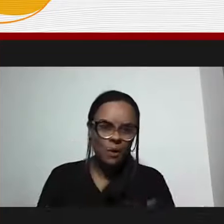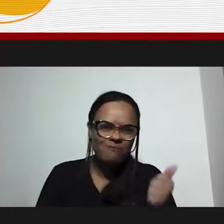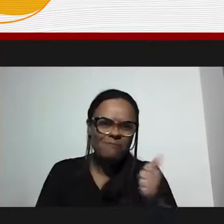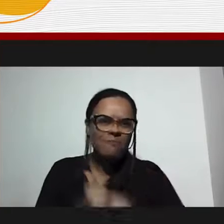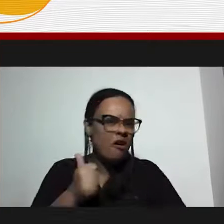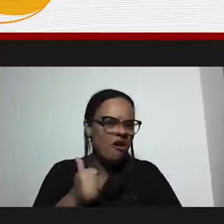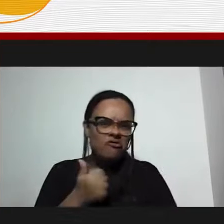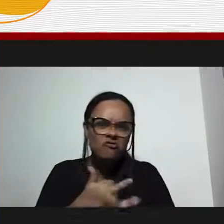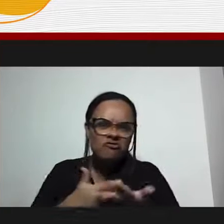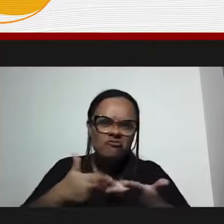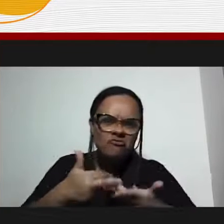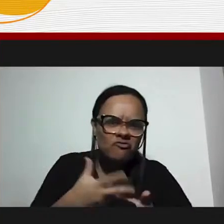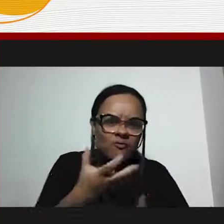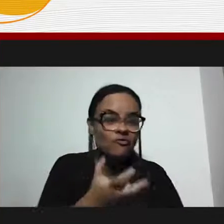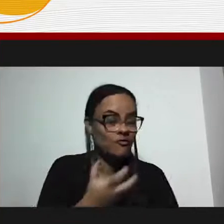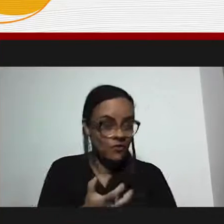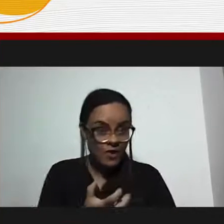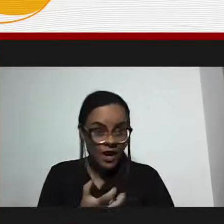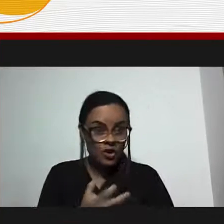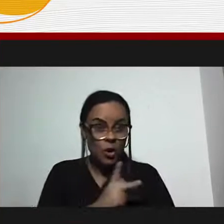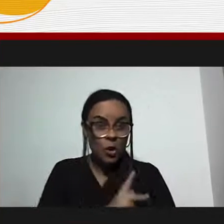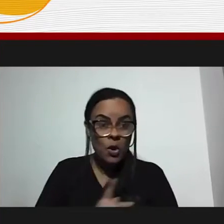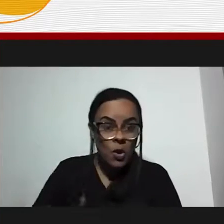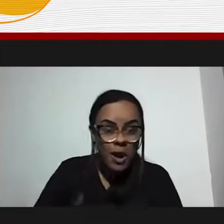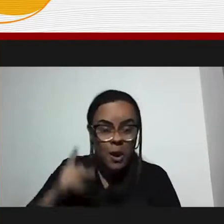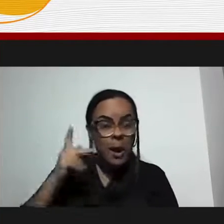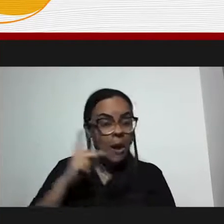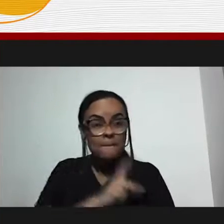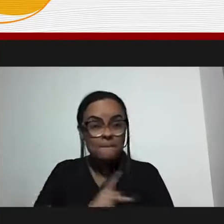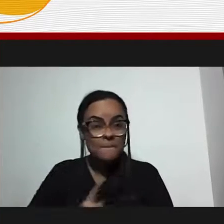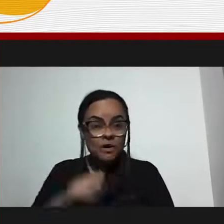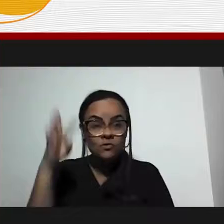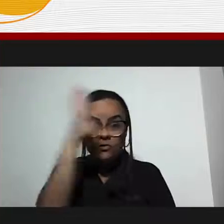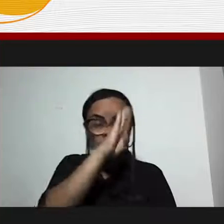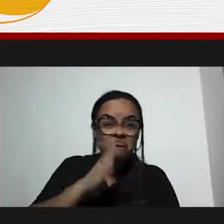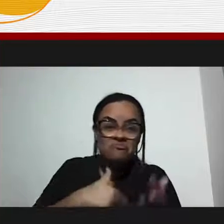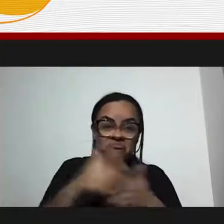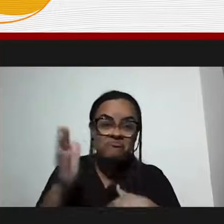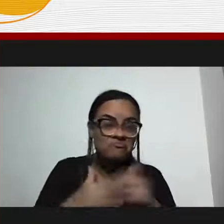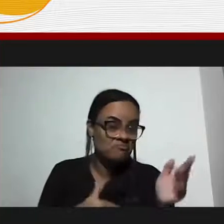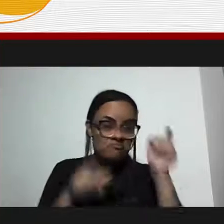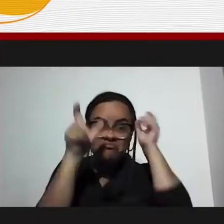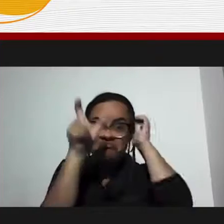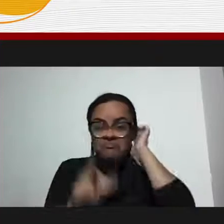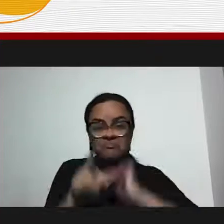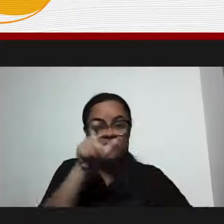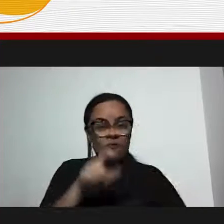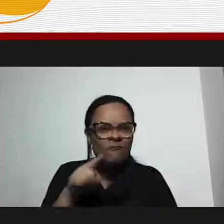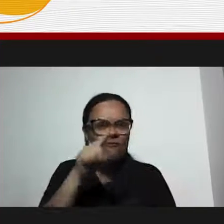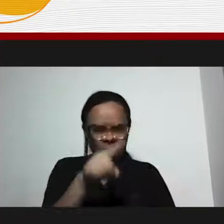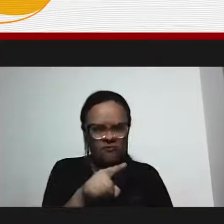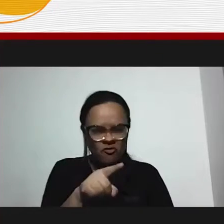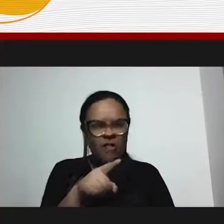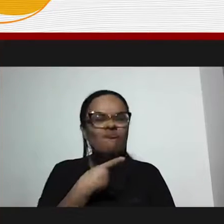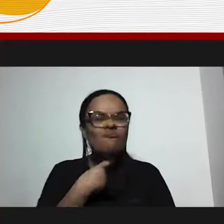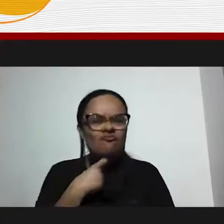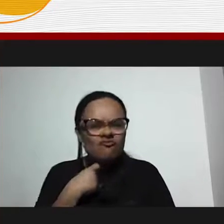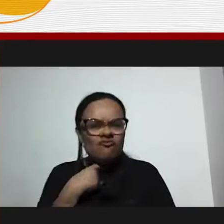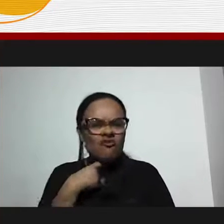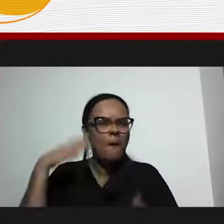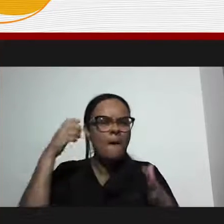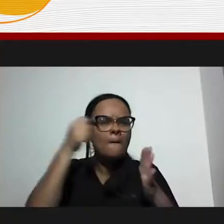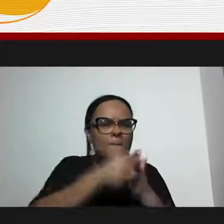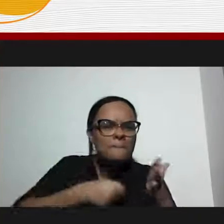futebol, se você quer ser presidente do Brasil, se você quiser ser qualquer coisa, vá lá, enfrente e faça o